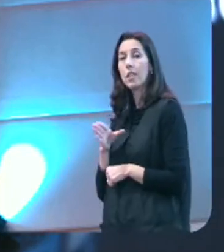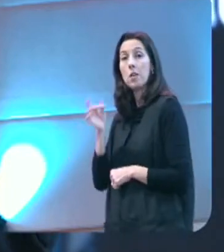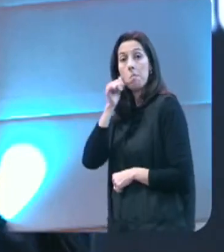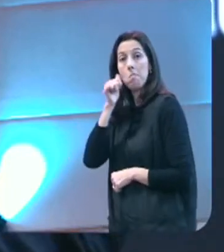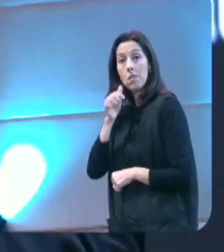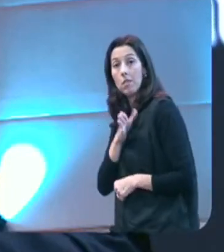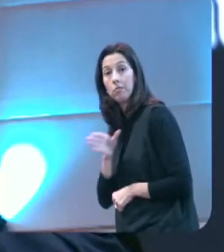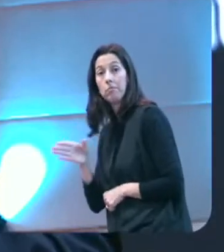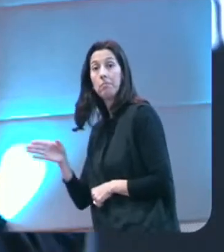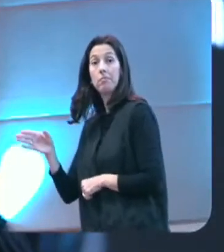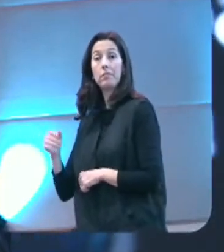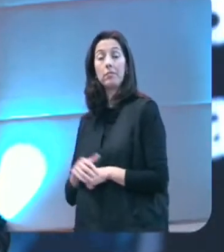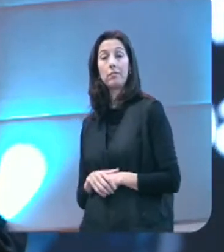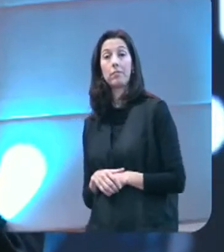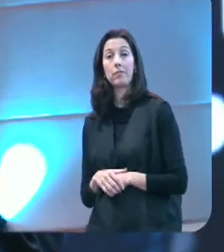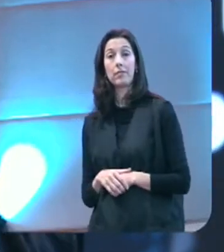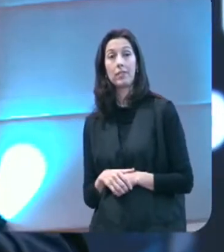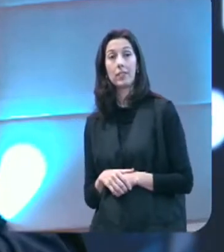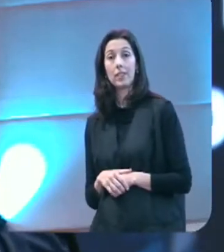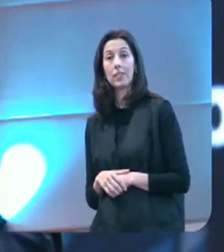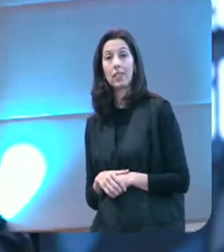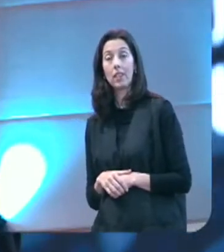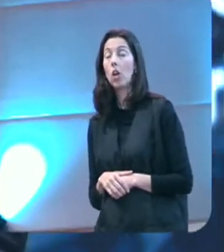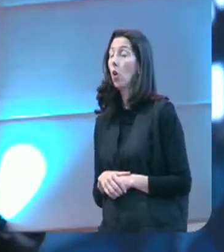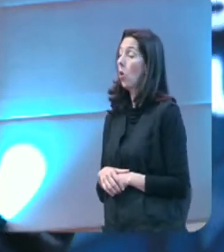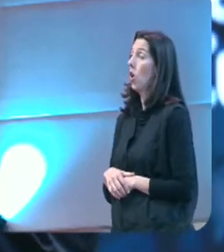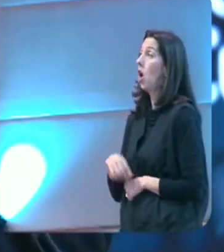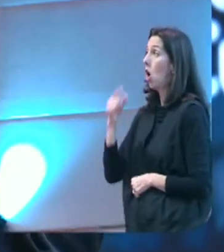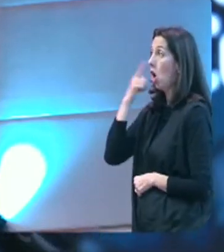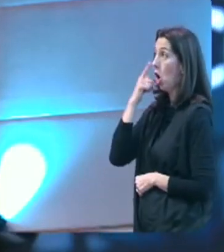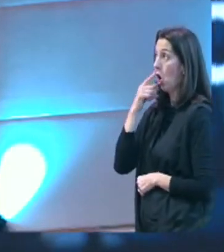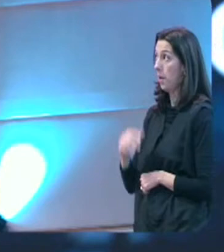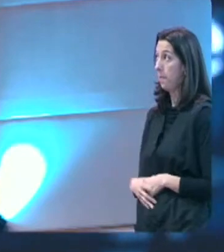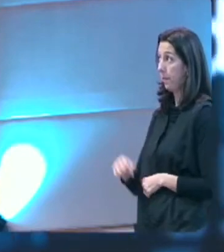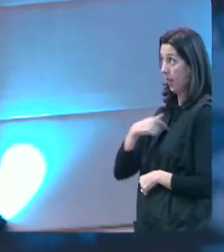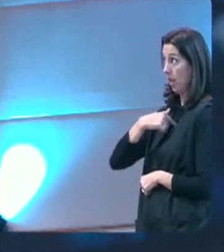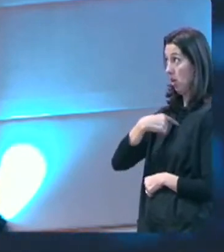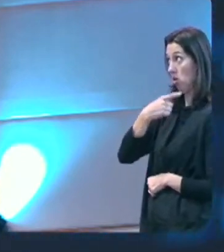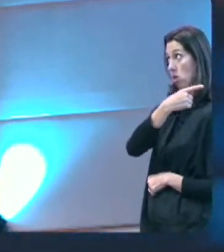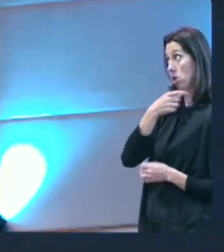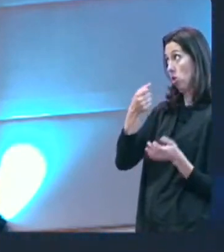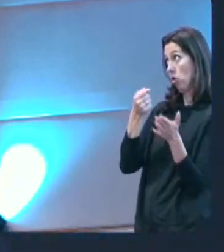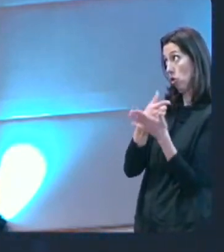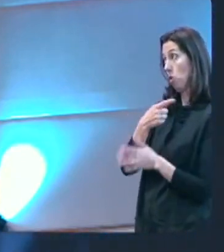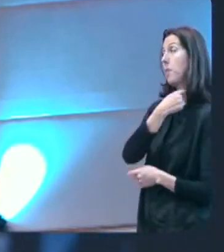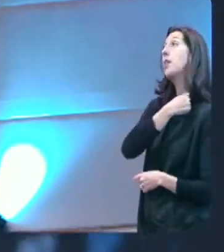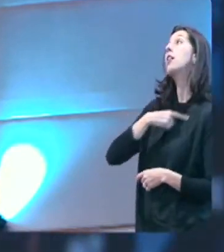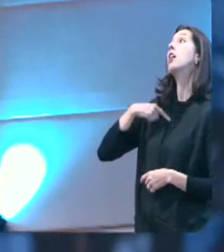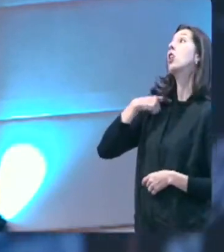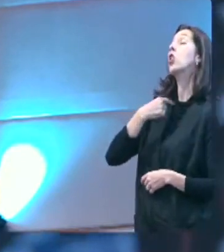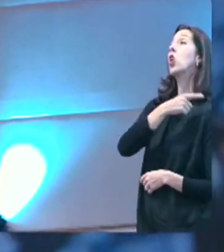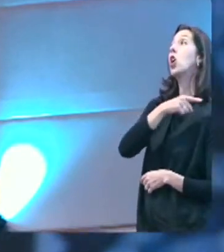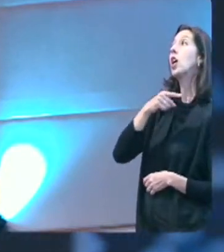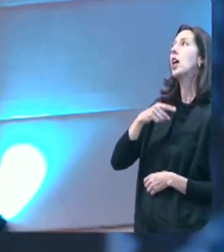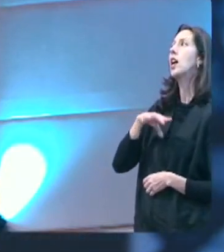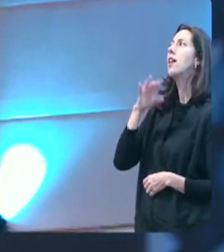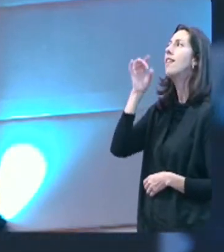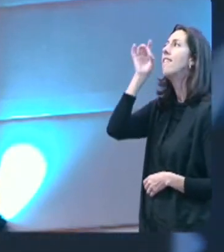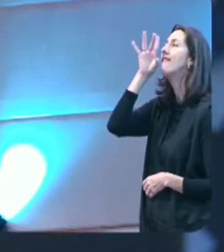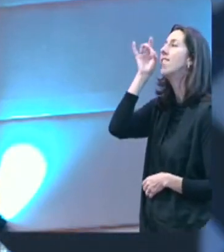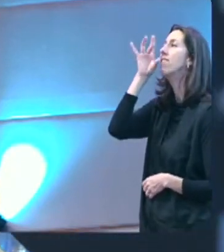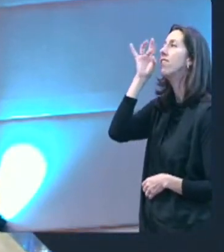entra e vira-se para o senhor e diz assim: olha, eu quero comprar aquele colar verde